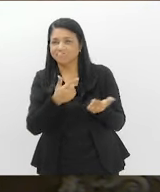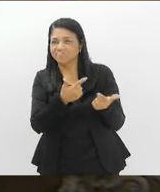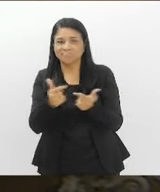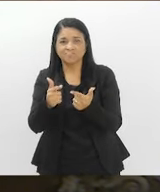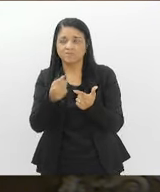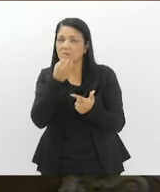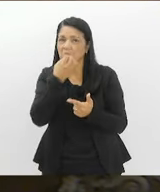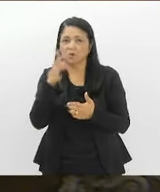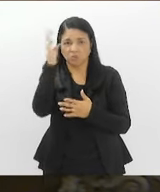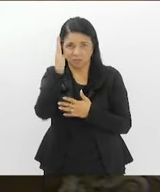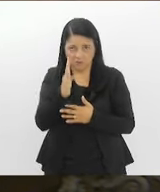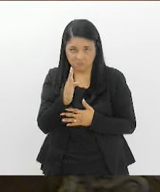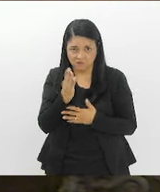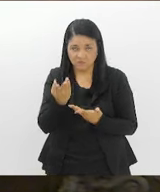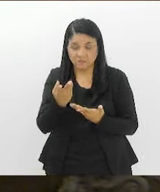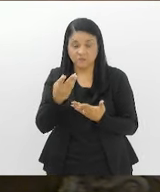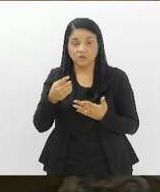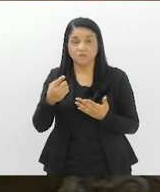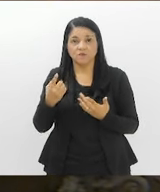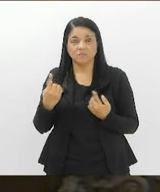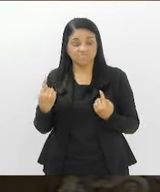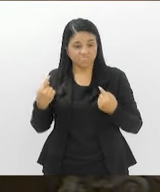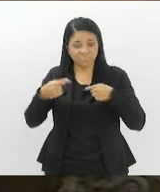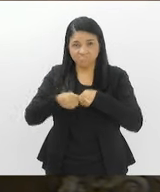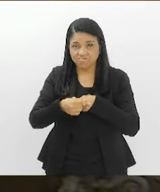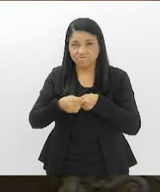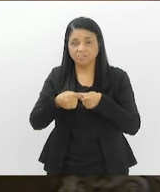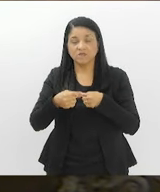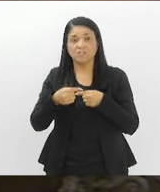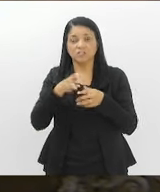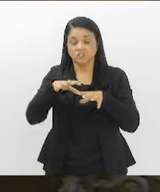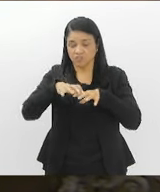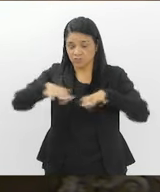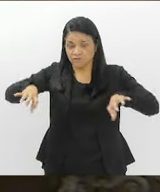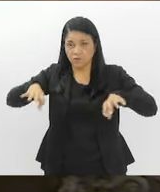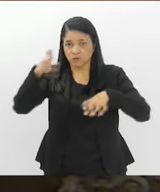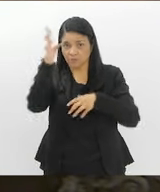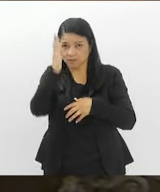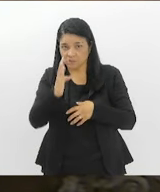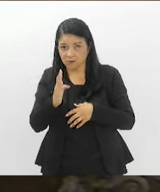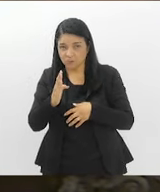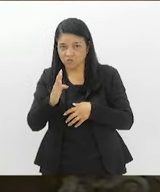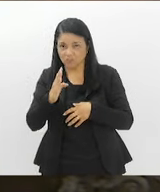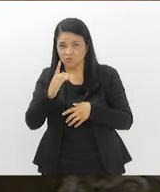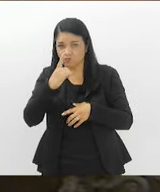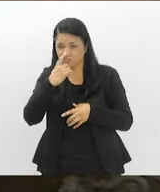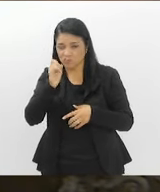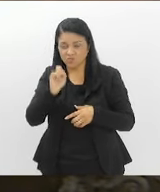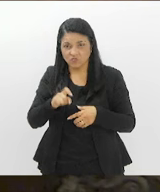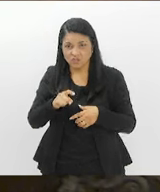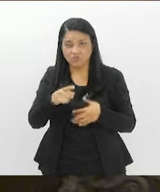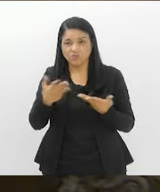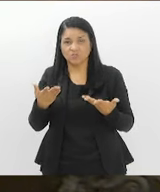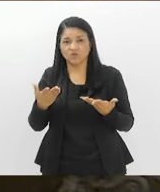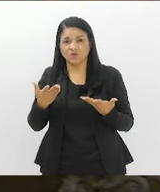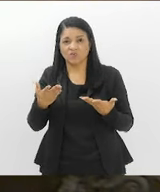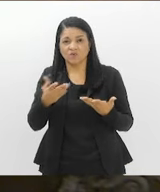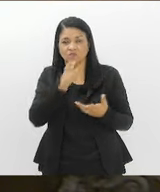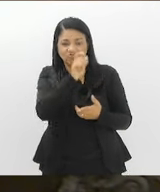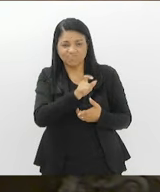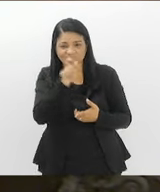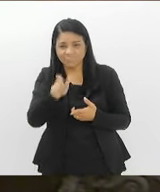Esse radicalismo dividiu ainda mais o Brasil e jogou no lixo a credibilidade daqueles